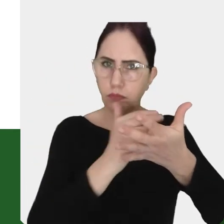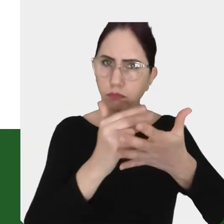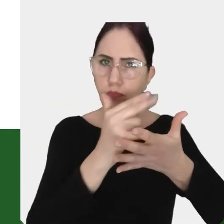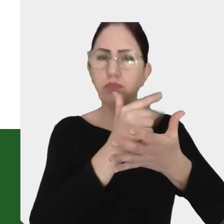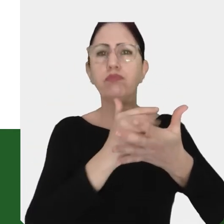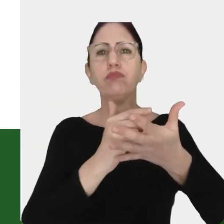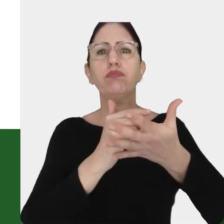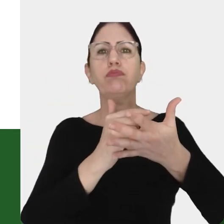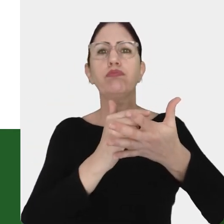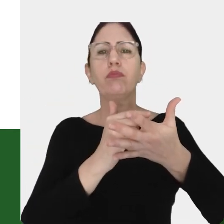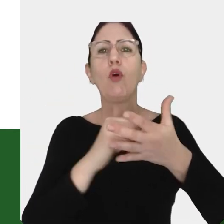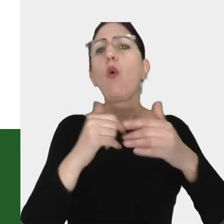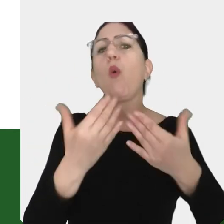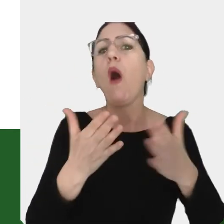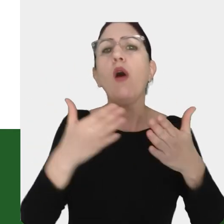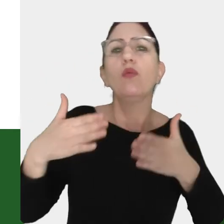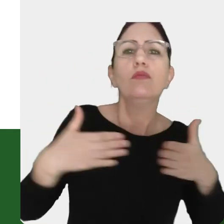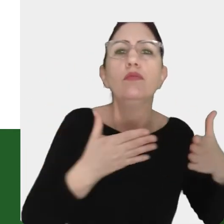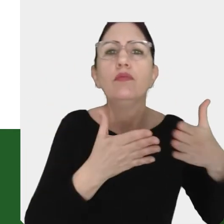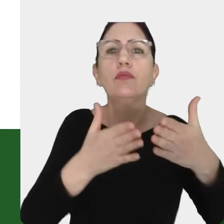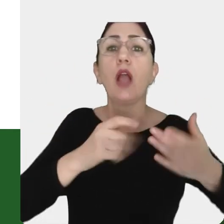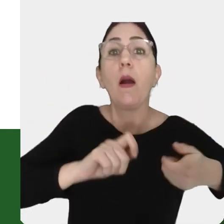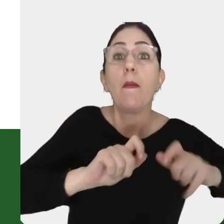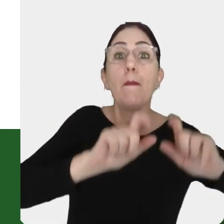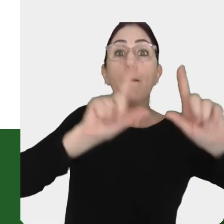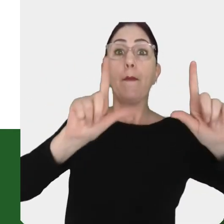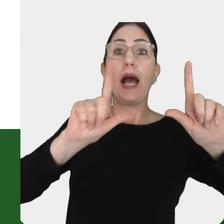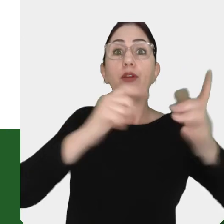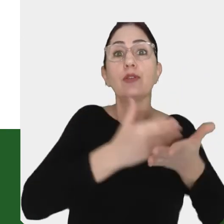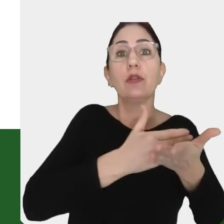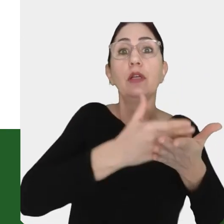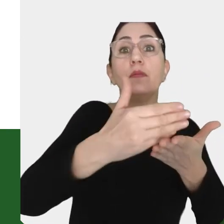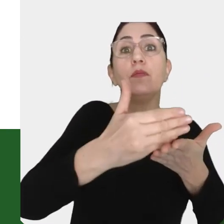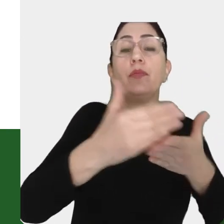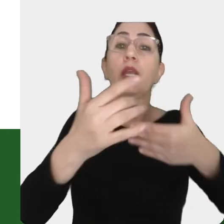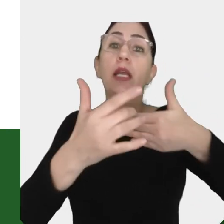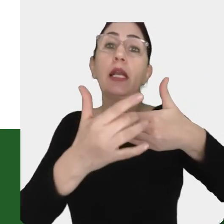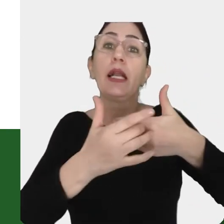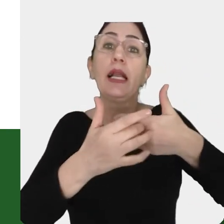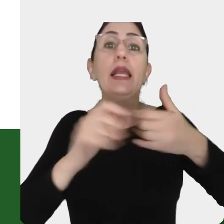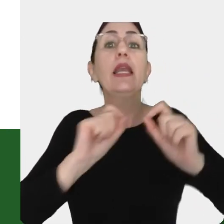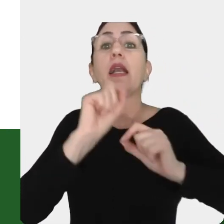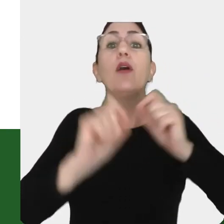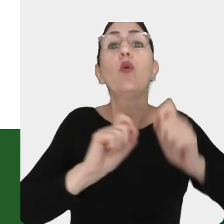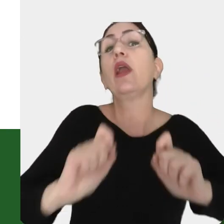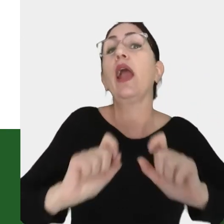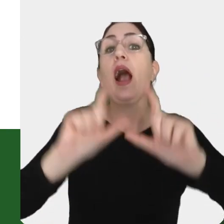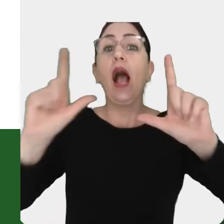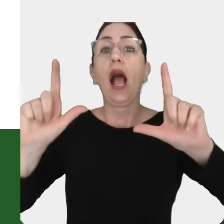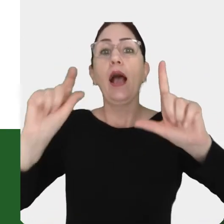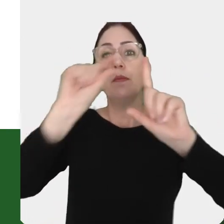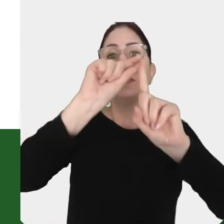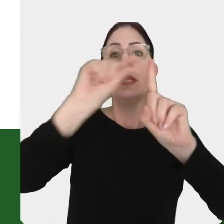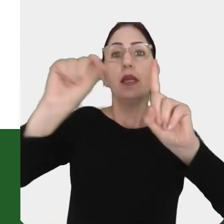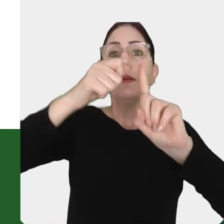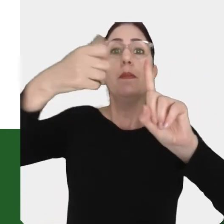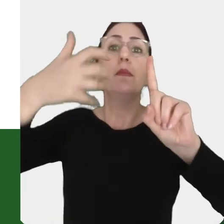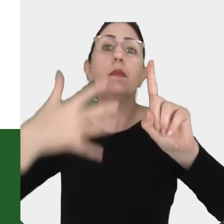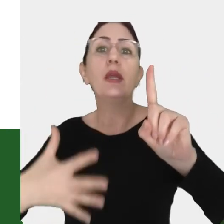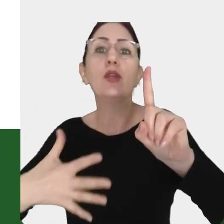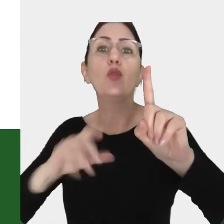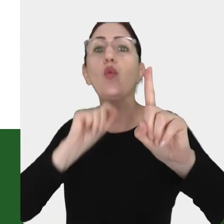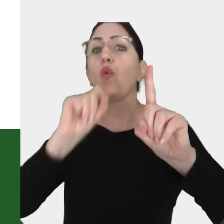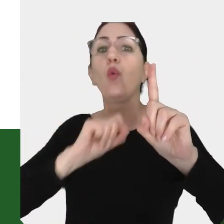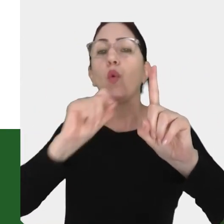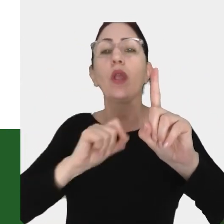das páginas, né, num site? Da página inicial, para onde que eu vou? Tem um menu principal,